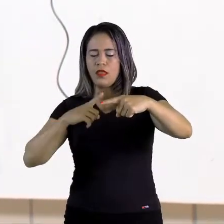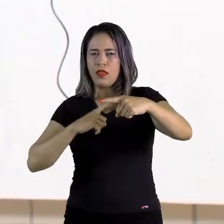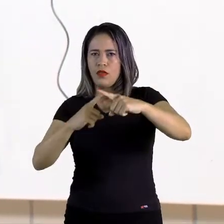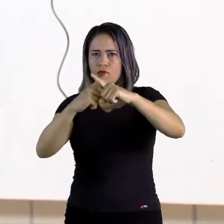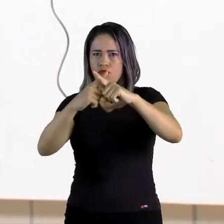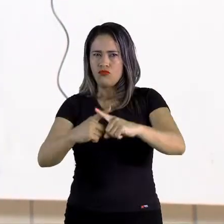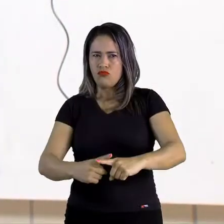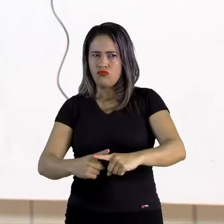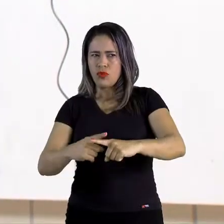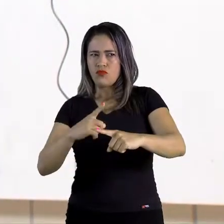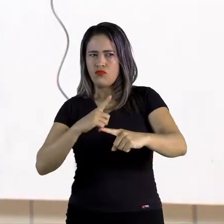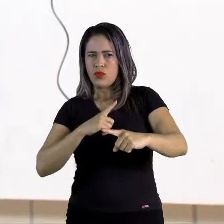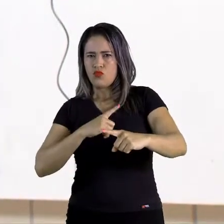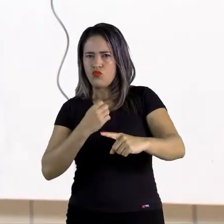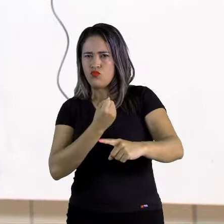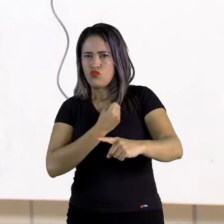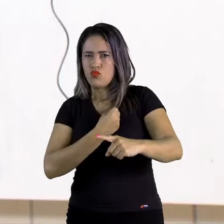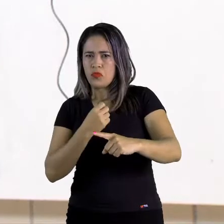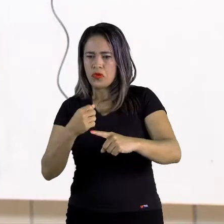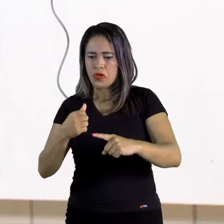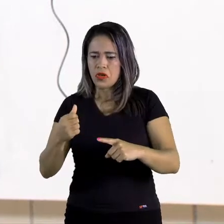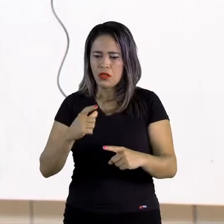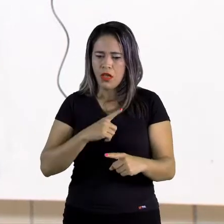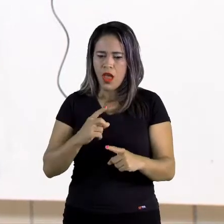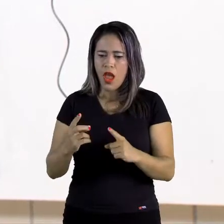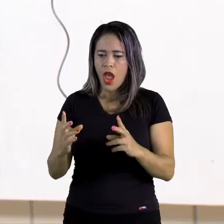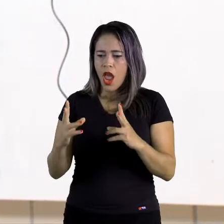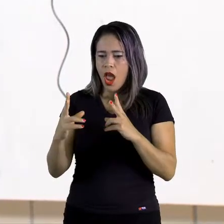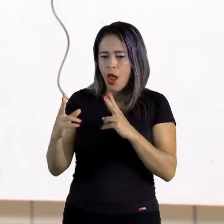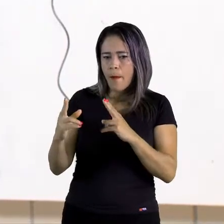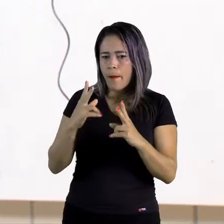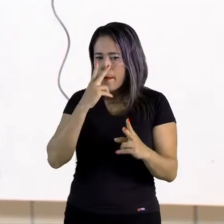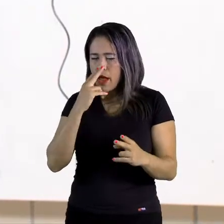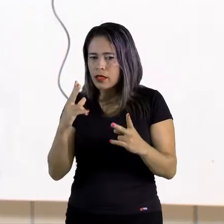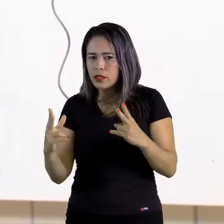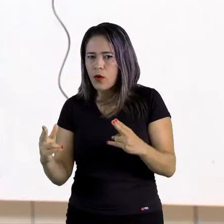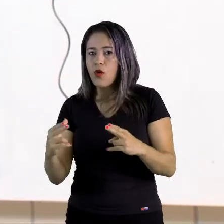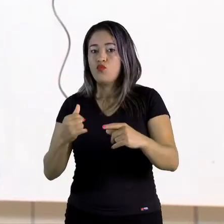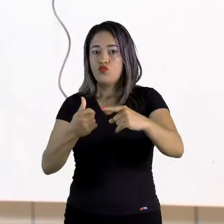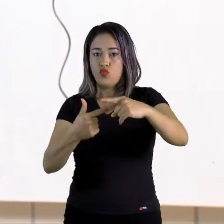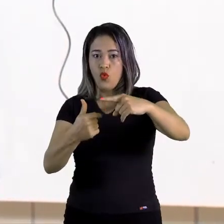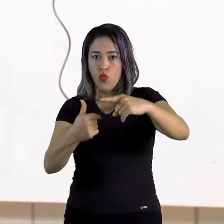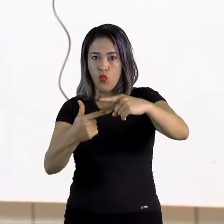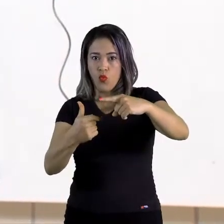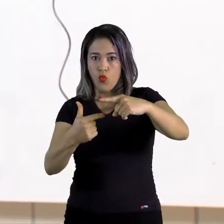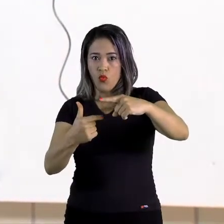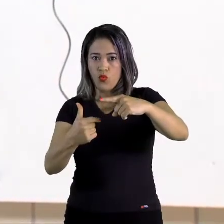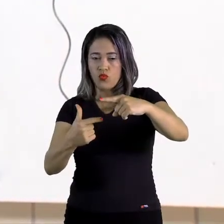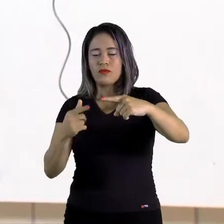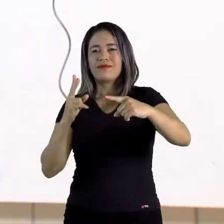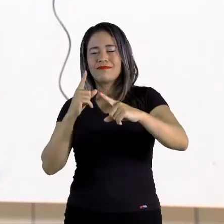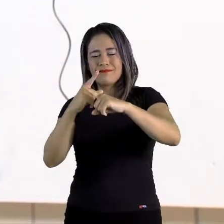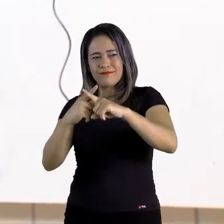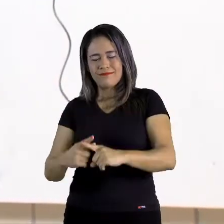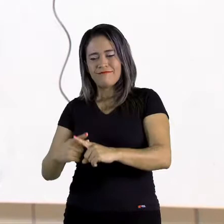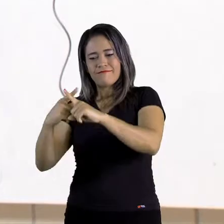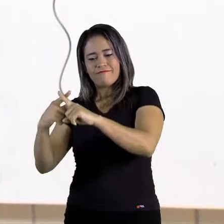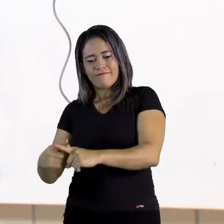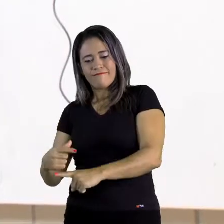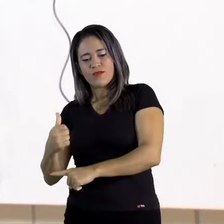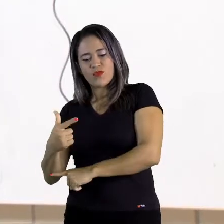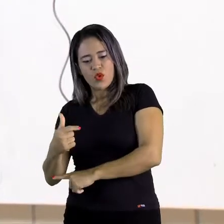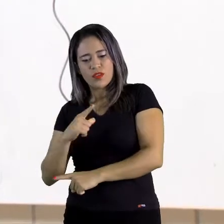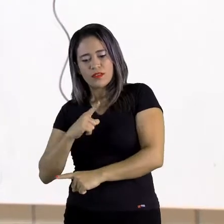em comum? Sim, nós temos o qual? O 12. Não tem o 12 na tabuada do 3 e o 12 na